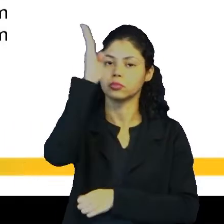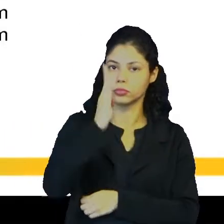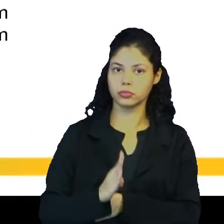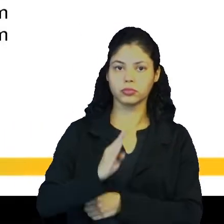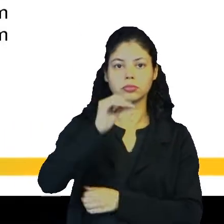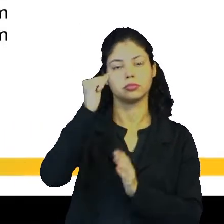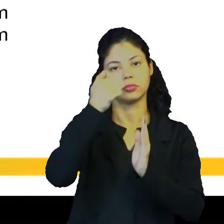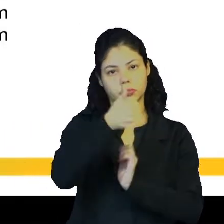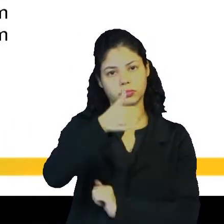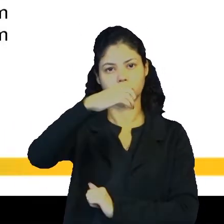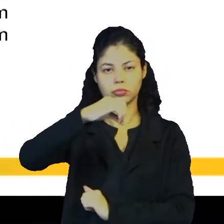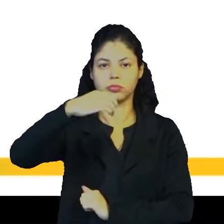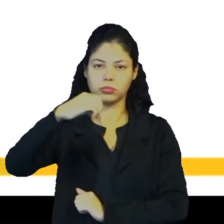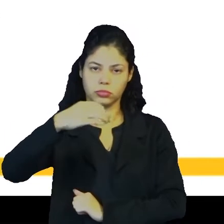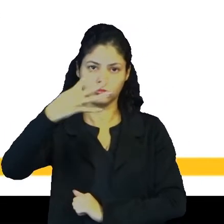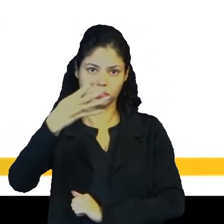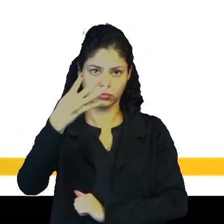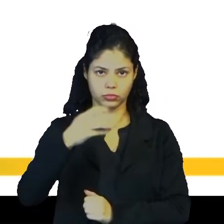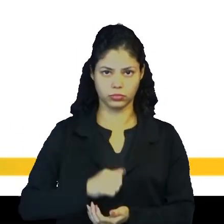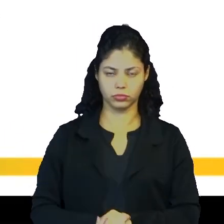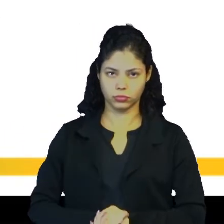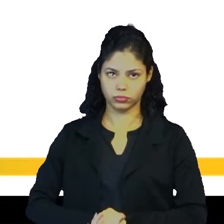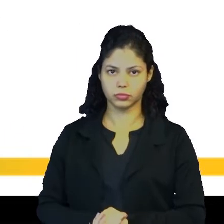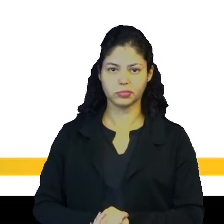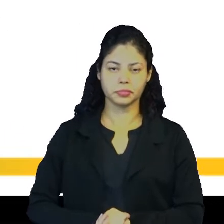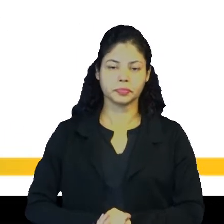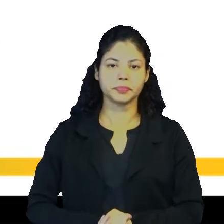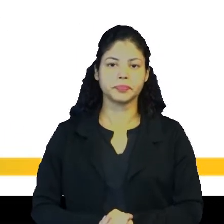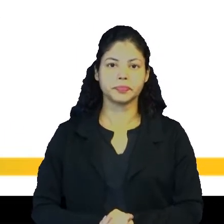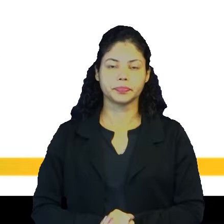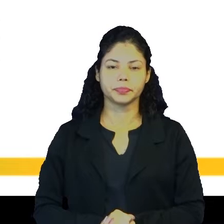em 1964.